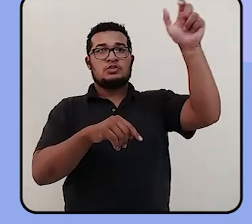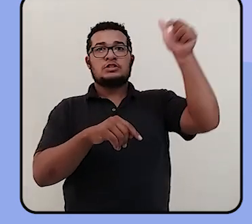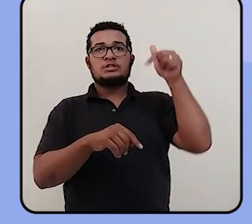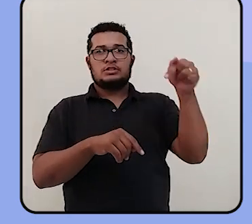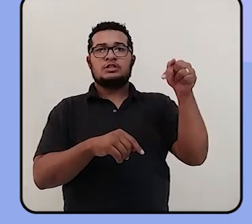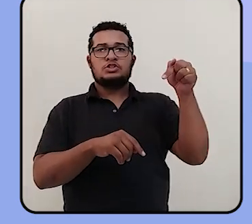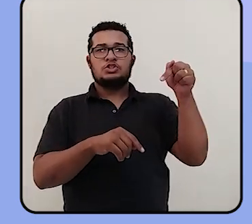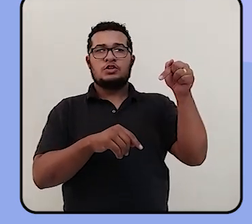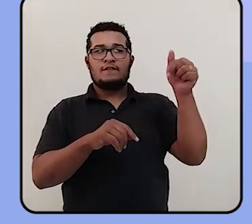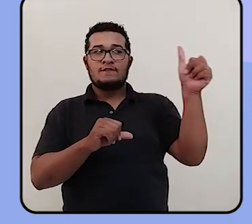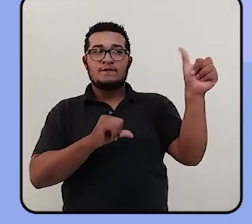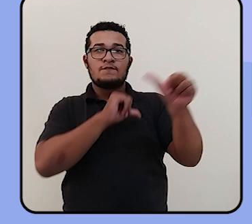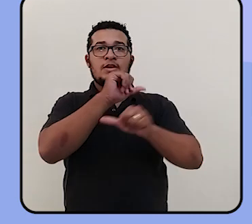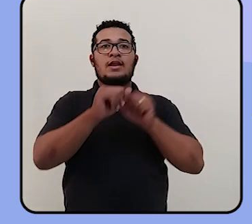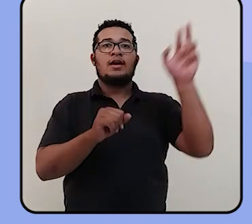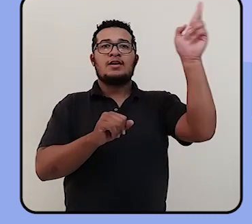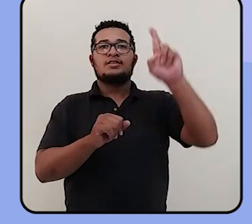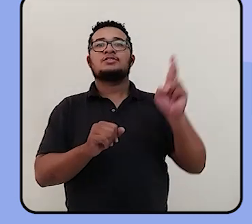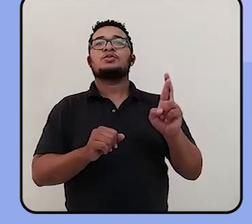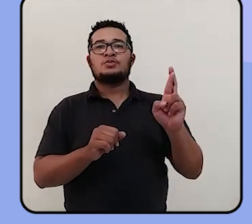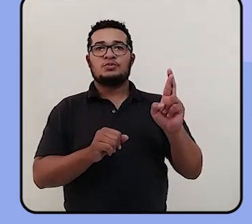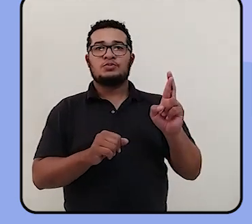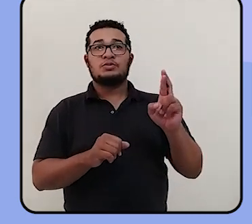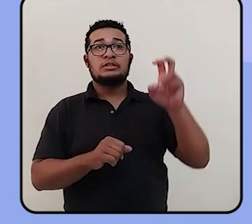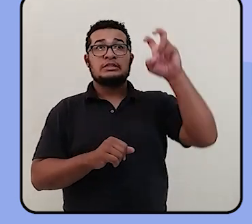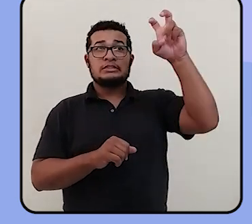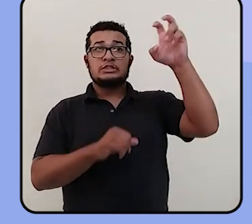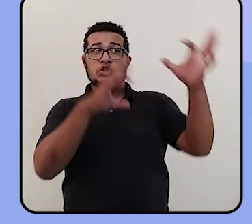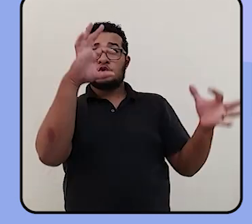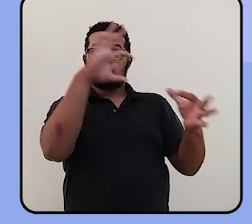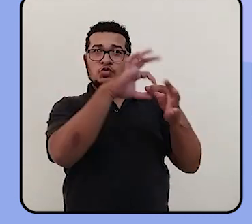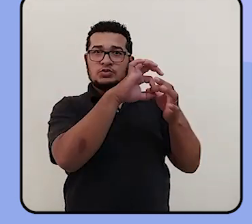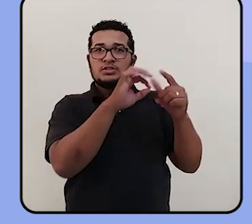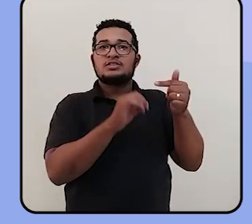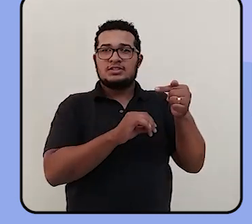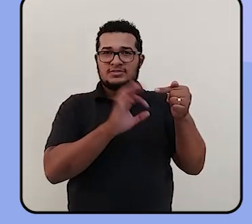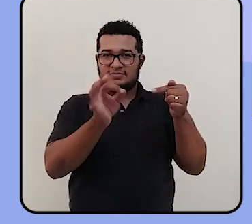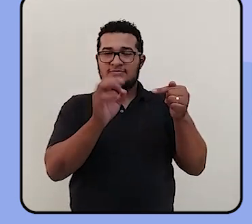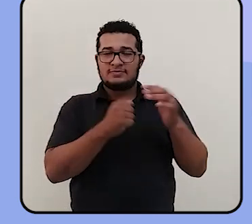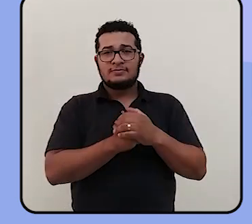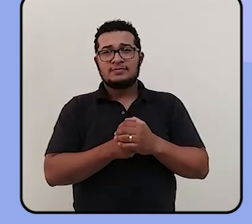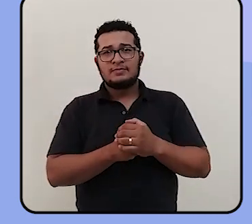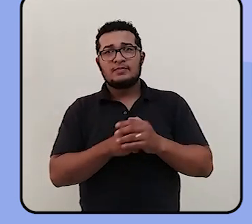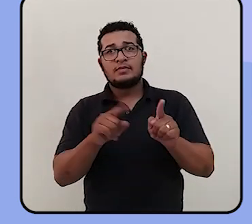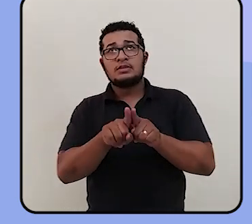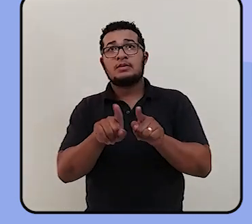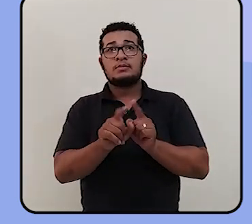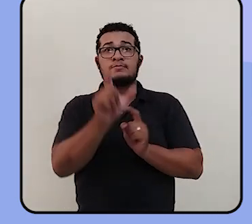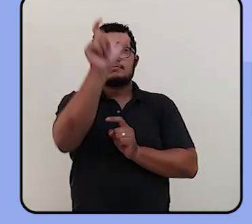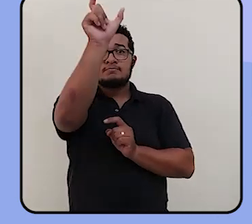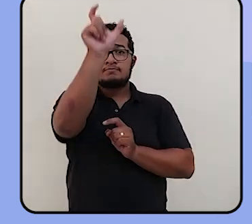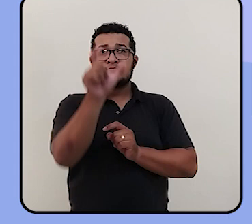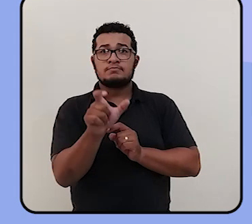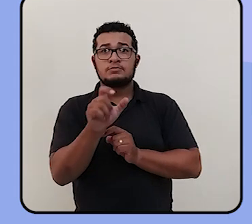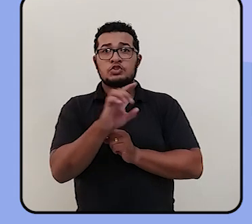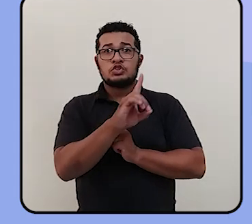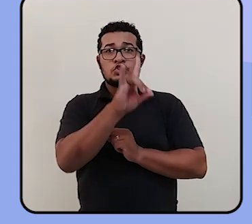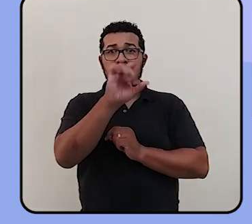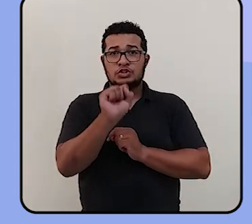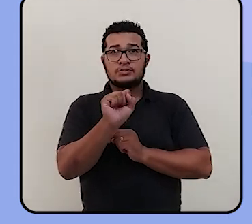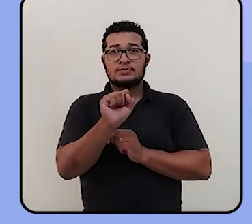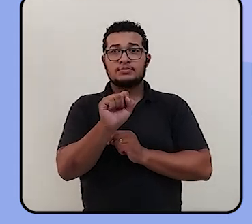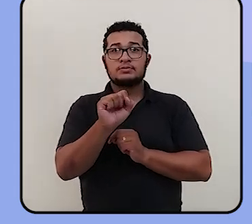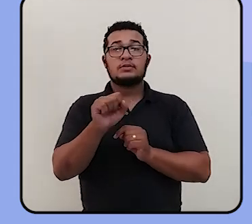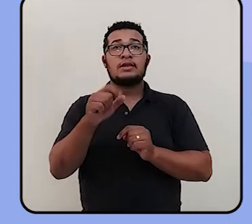5 e 7. Vai virar a razão 5 para 7. E, pegando aqui a coluna de número